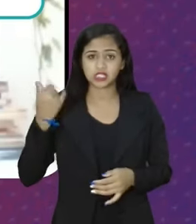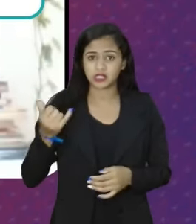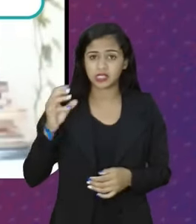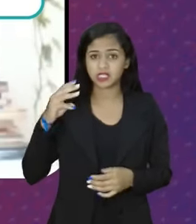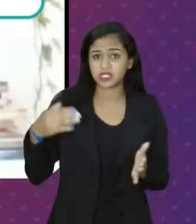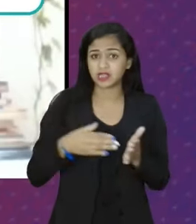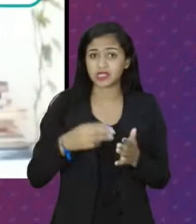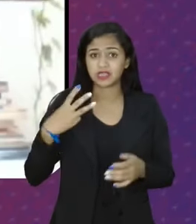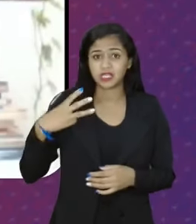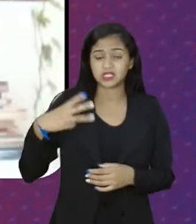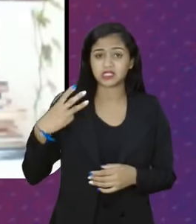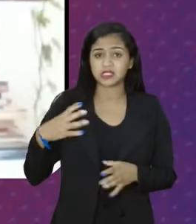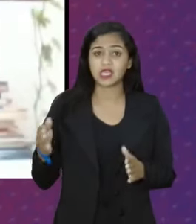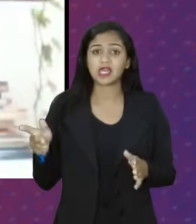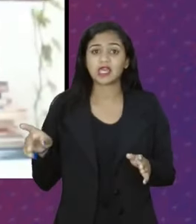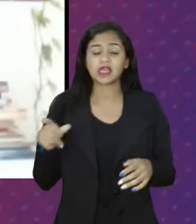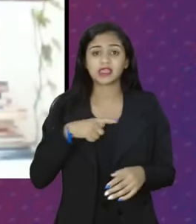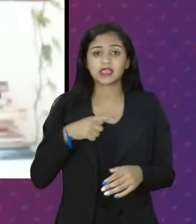às creches.